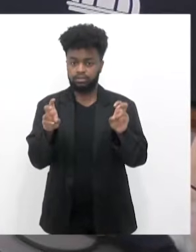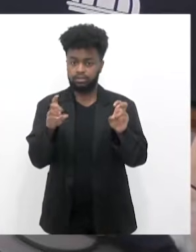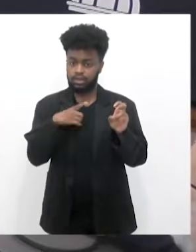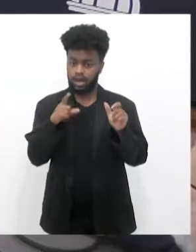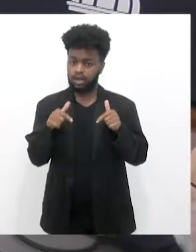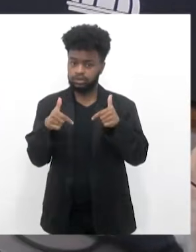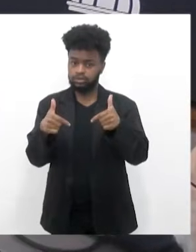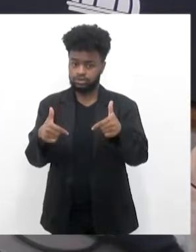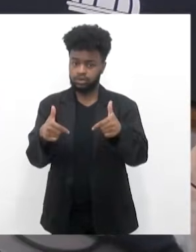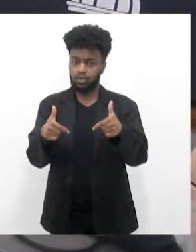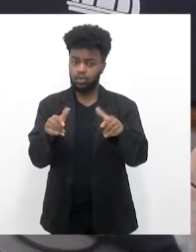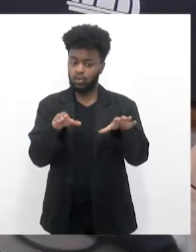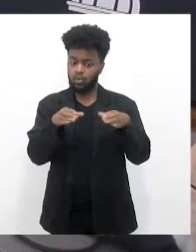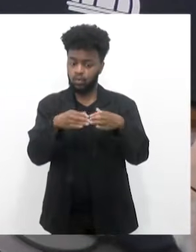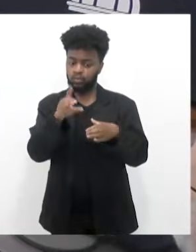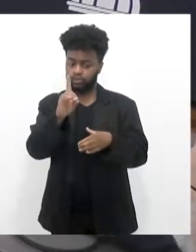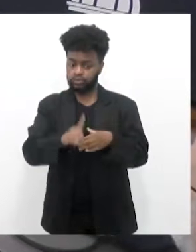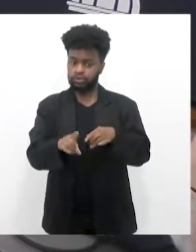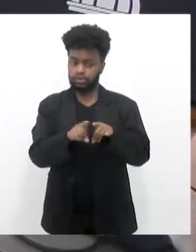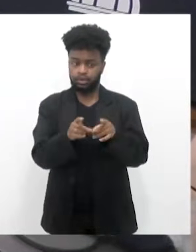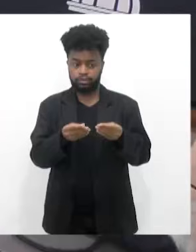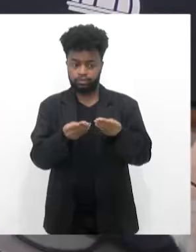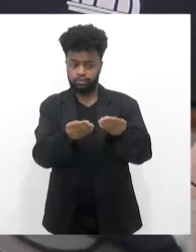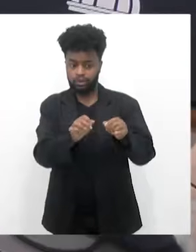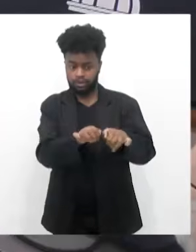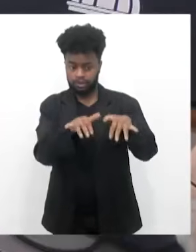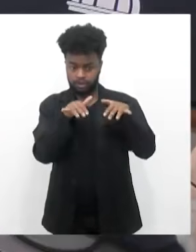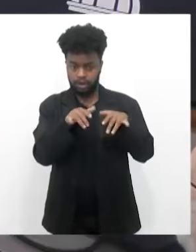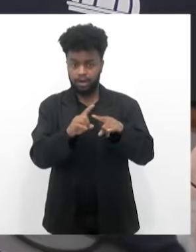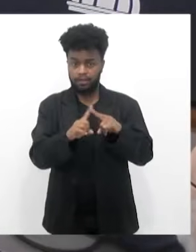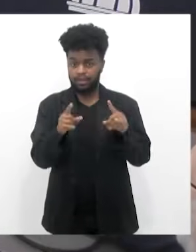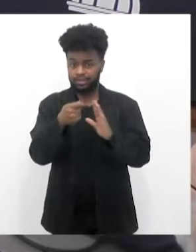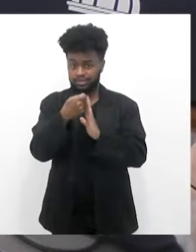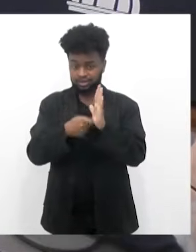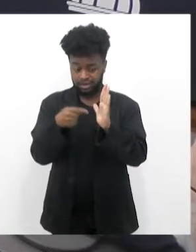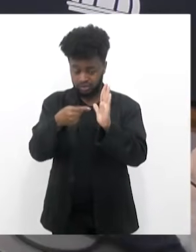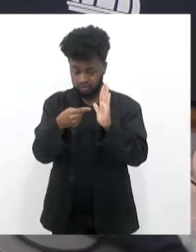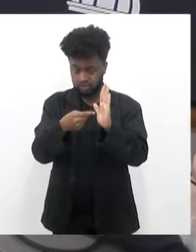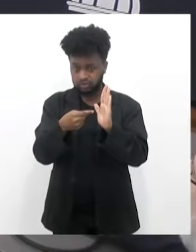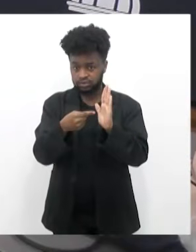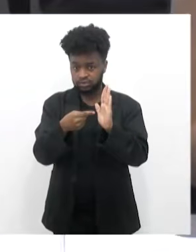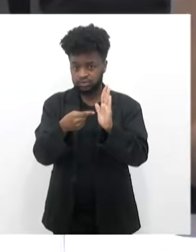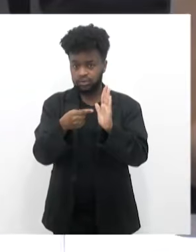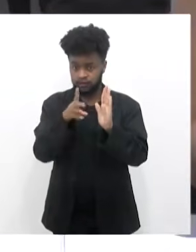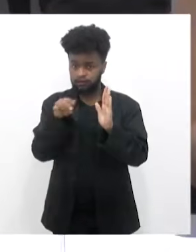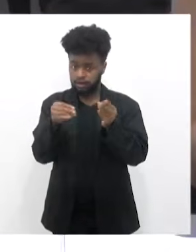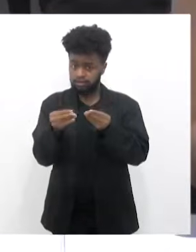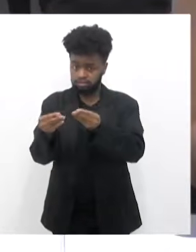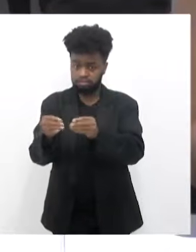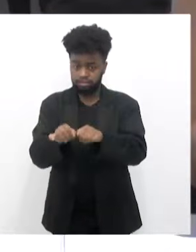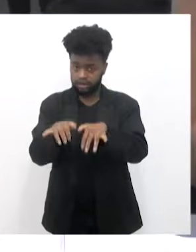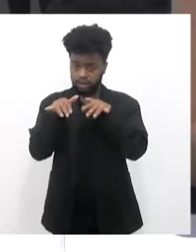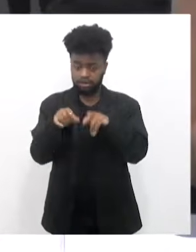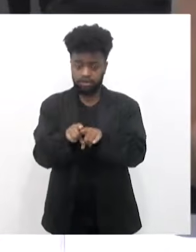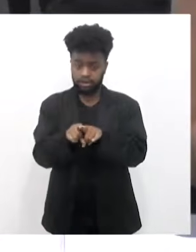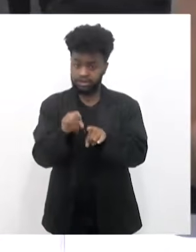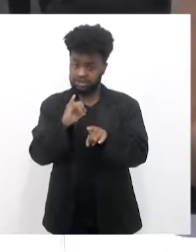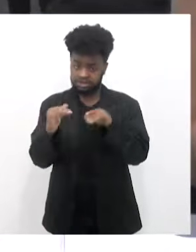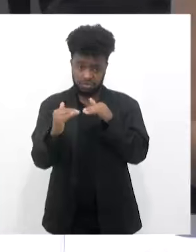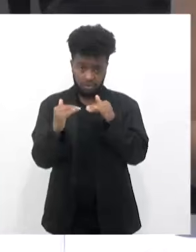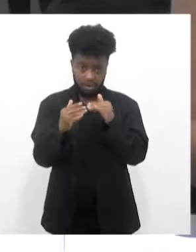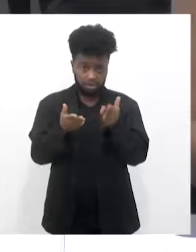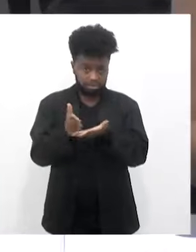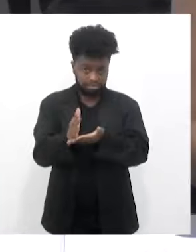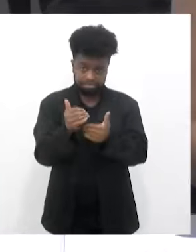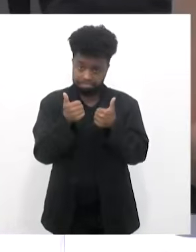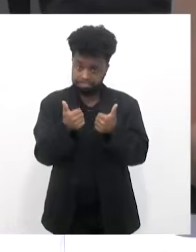mesa submetido ao plenário. Este texto será submetido ao plenário, se o plenário aprovar. Eu sou